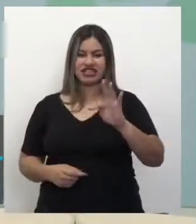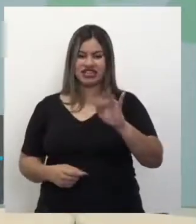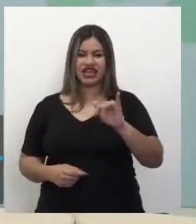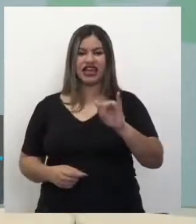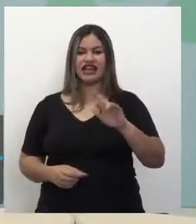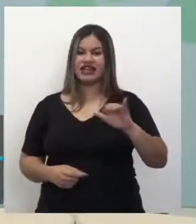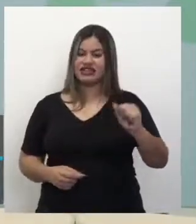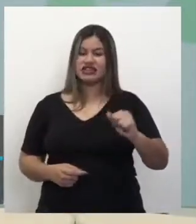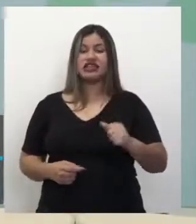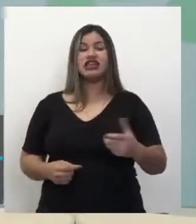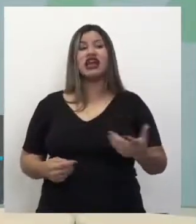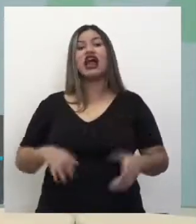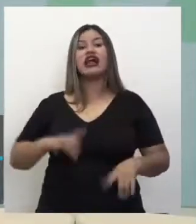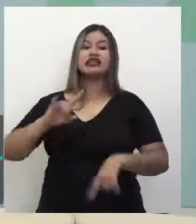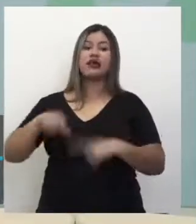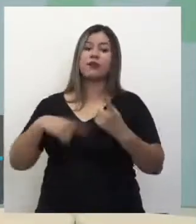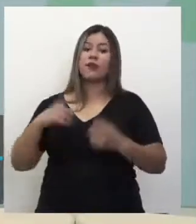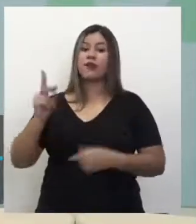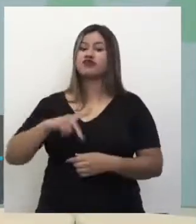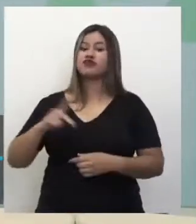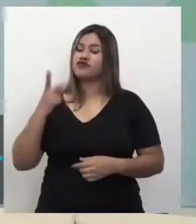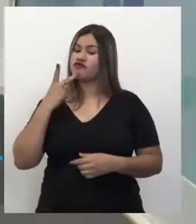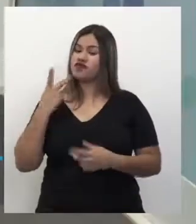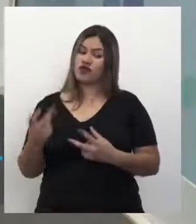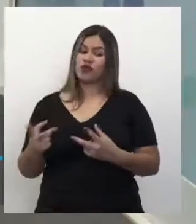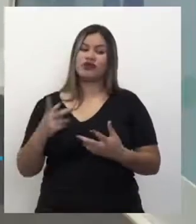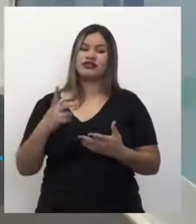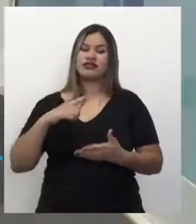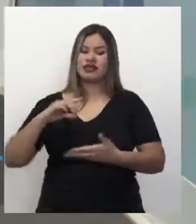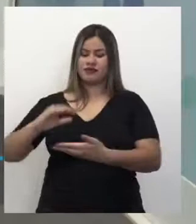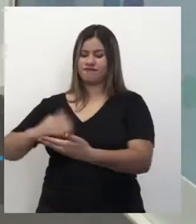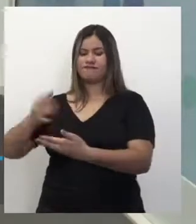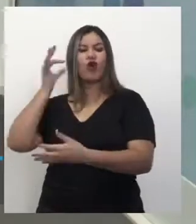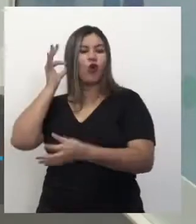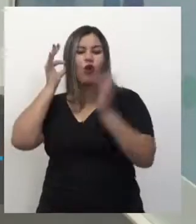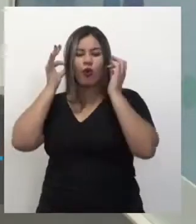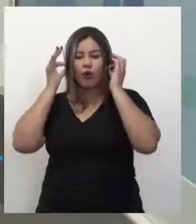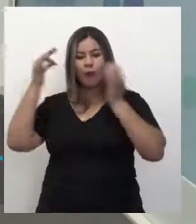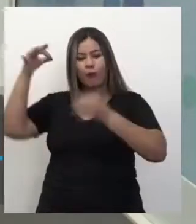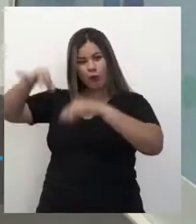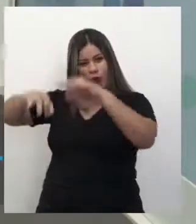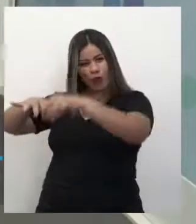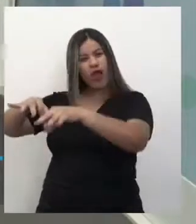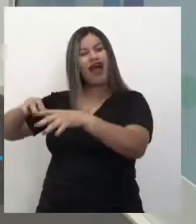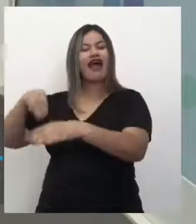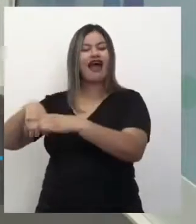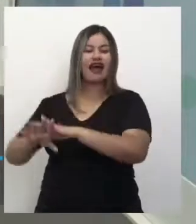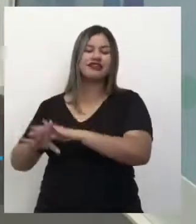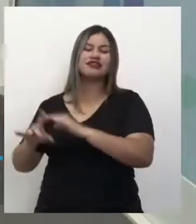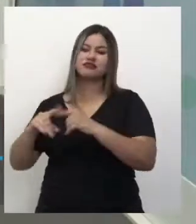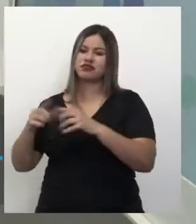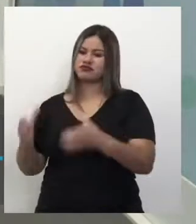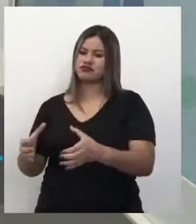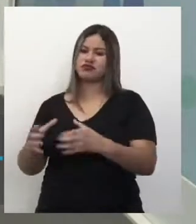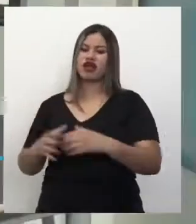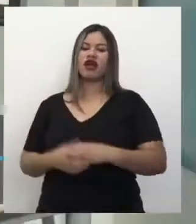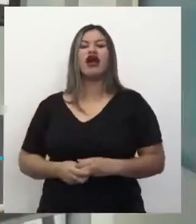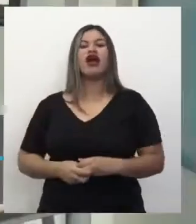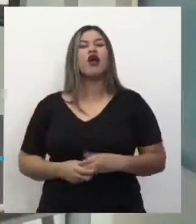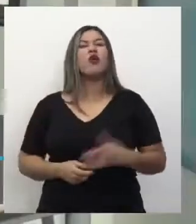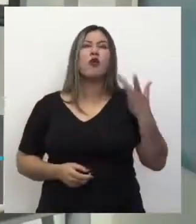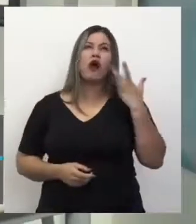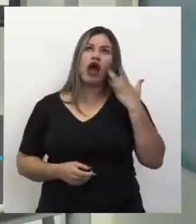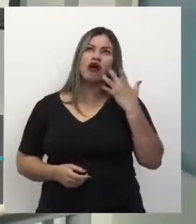tem um porta-joia antigo feito de marchetaria, né? Nossa, eu acho que marchetaria deve, se você tem alguma coisa, deve durar pra caramba. Eu falei na aula passada